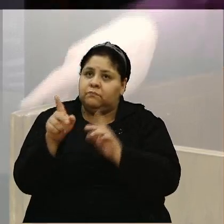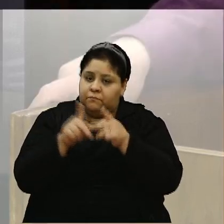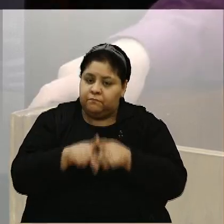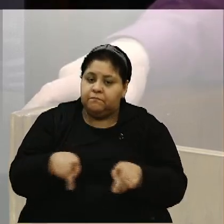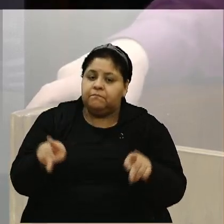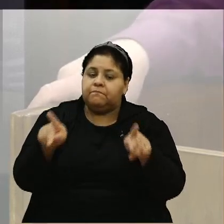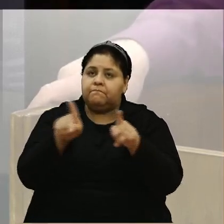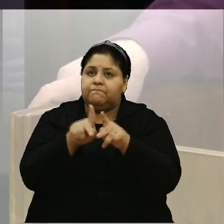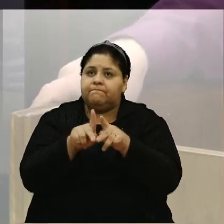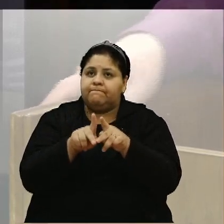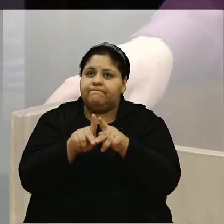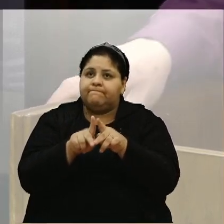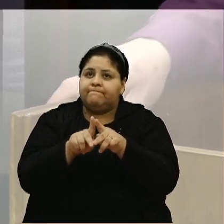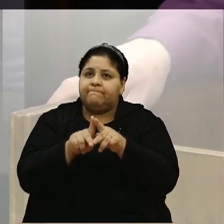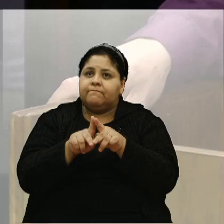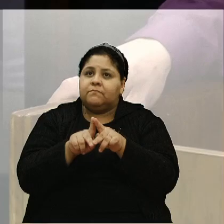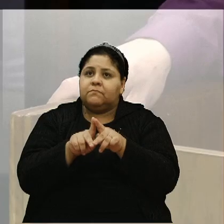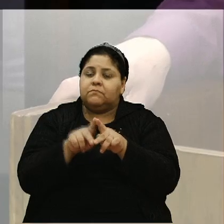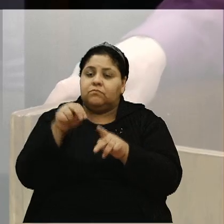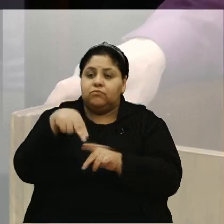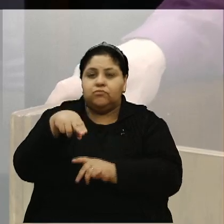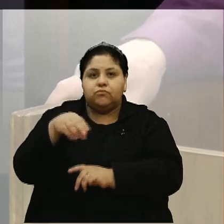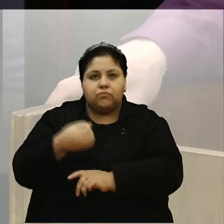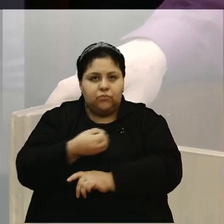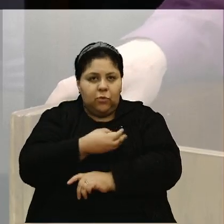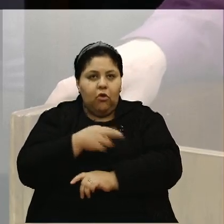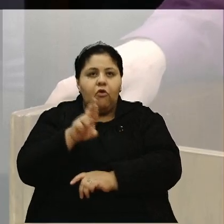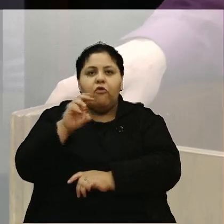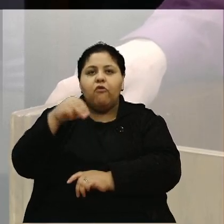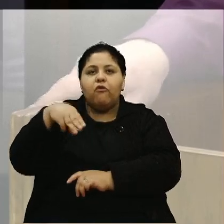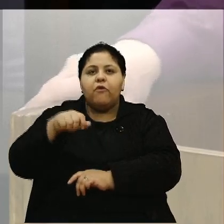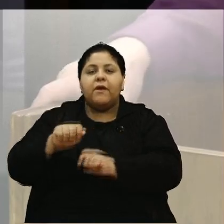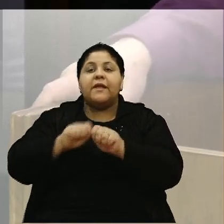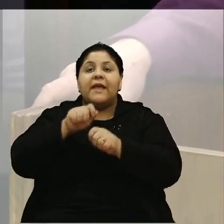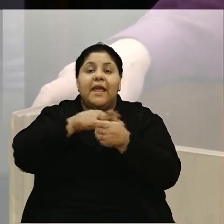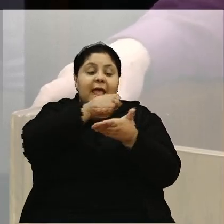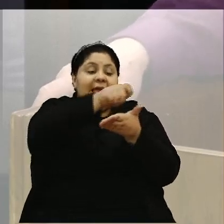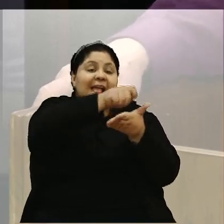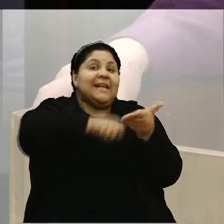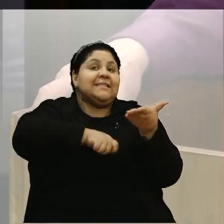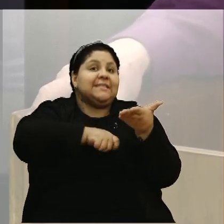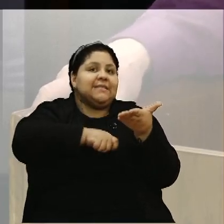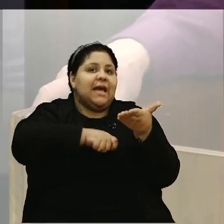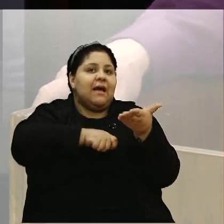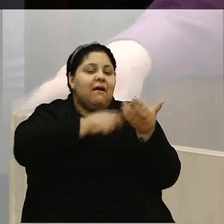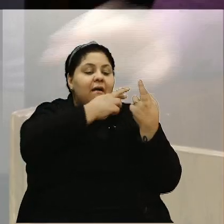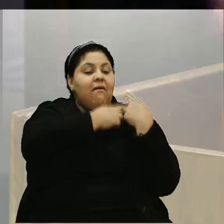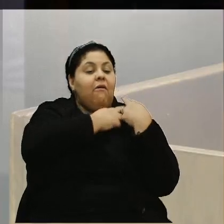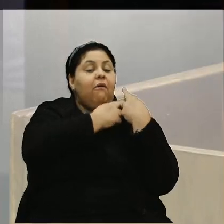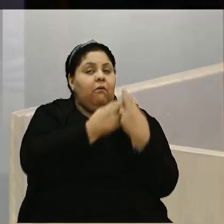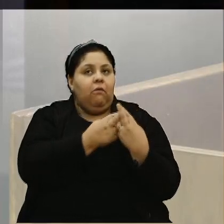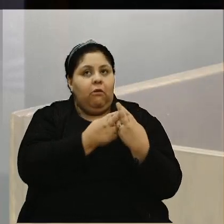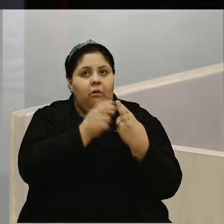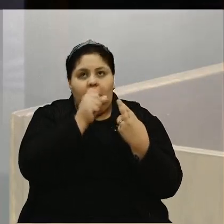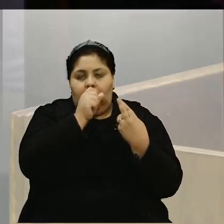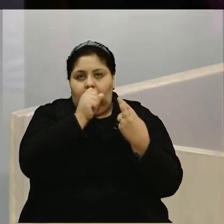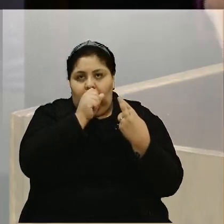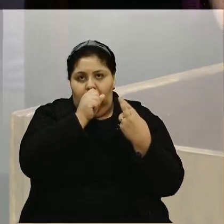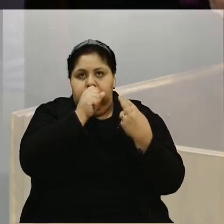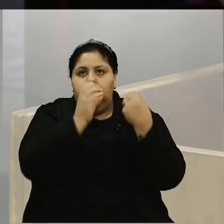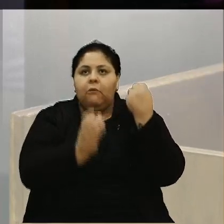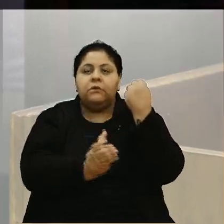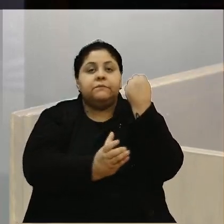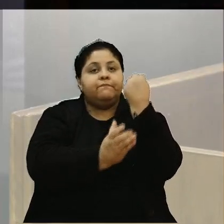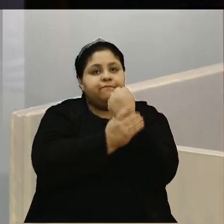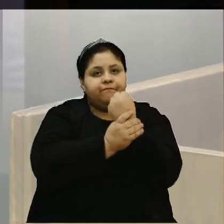lá em Nova Roma também. Mas quem vai assinar a responsabilidade da segurança